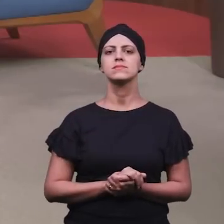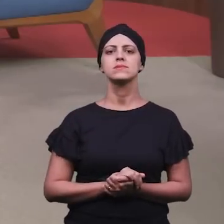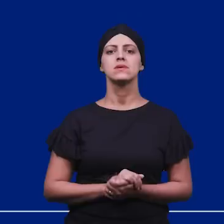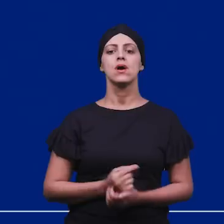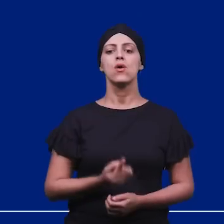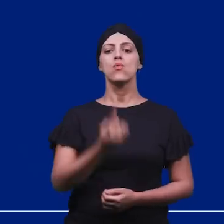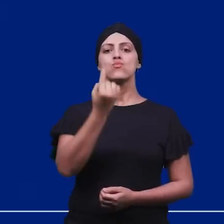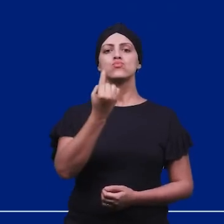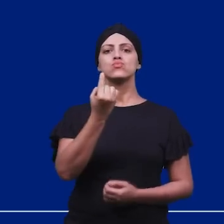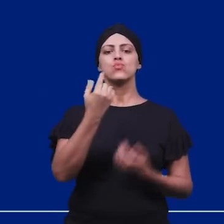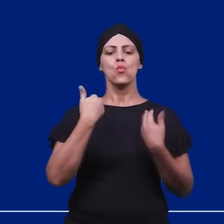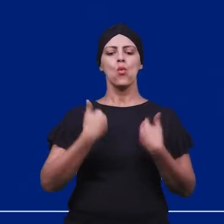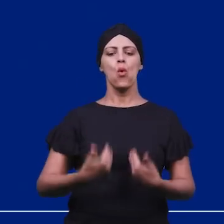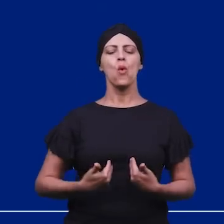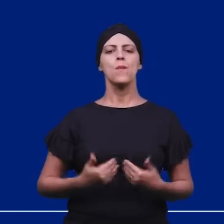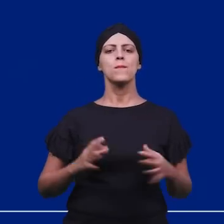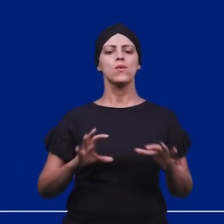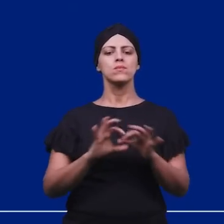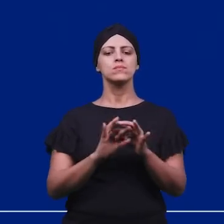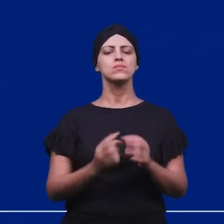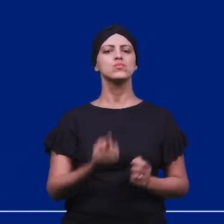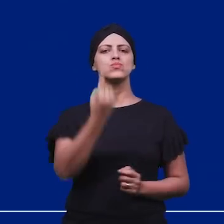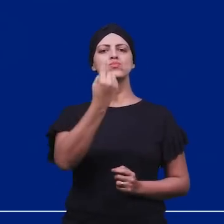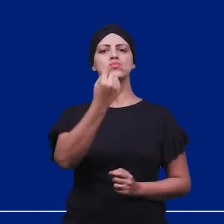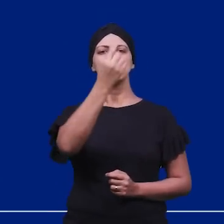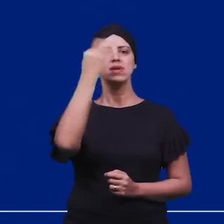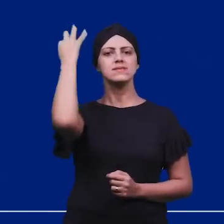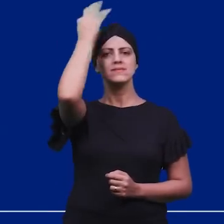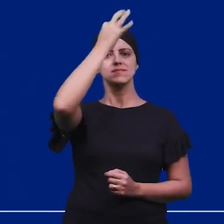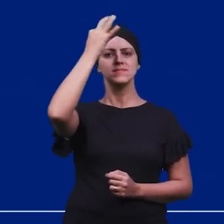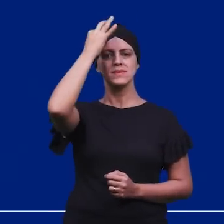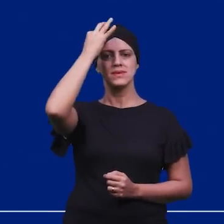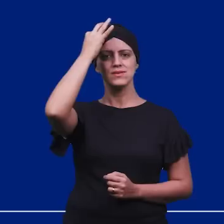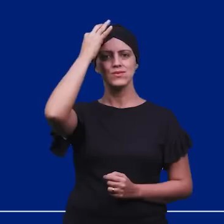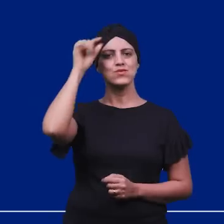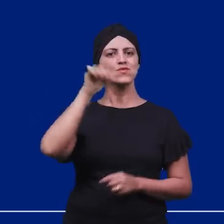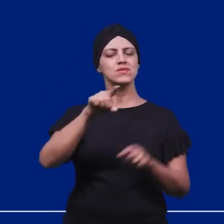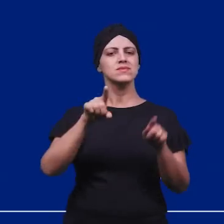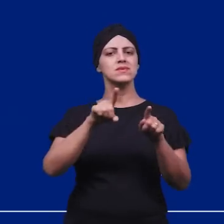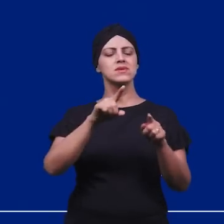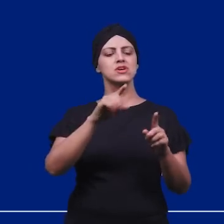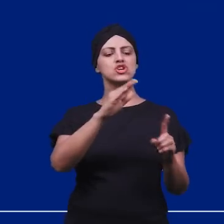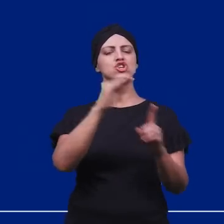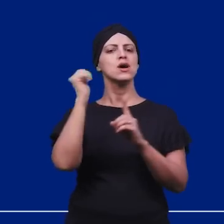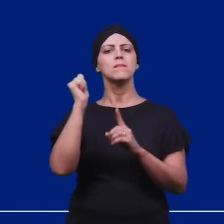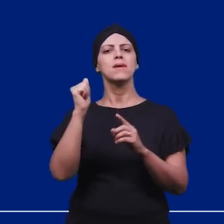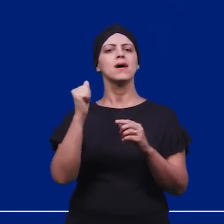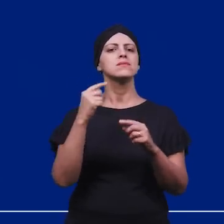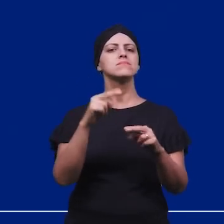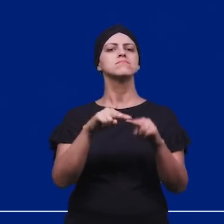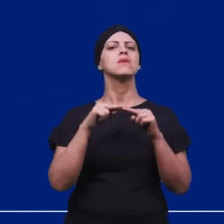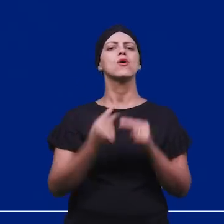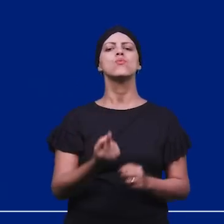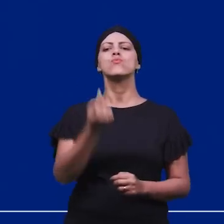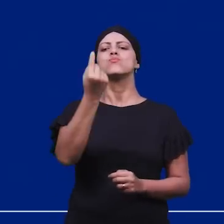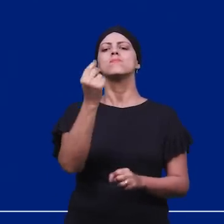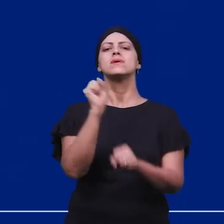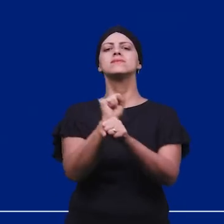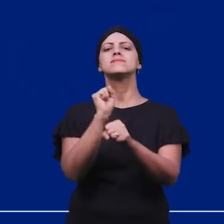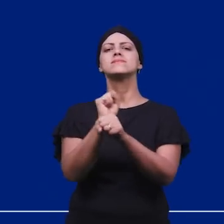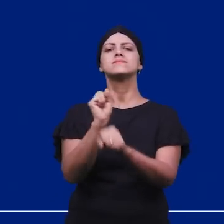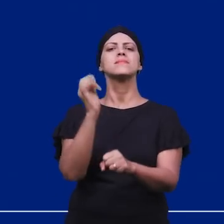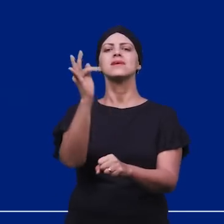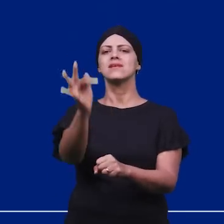que diz assim: há um só corpo e um só espírito, como também fostes chamados em uma